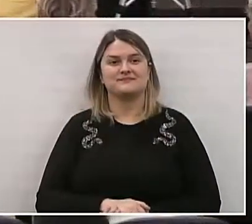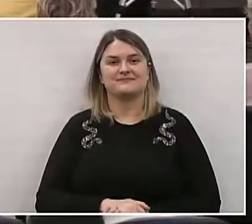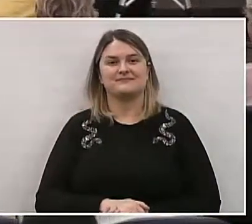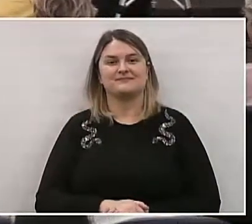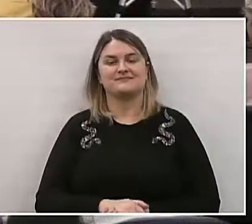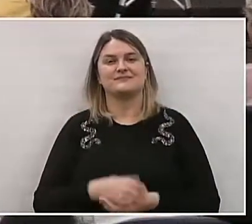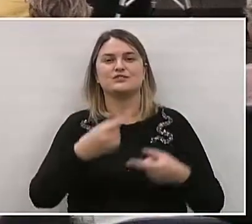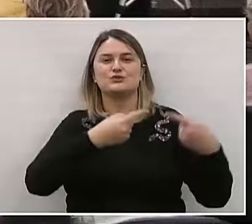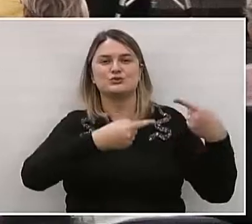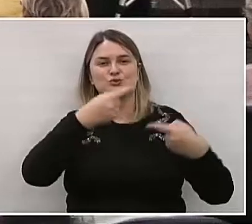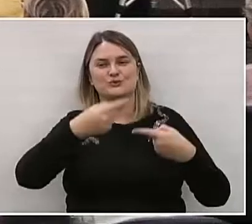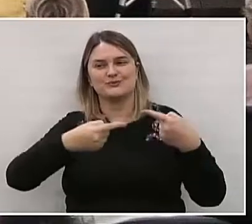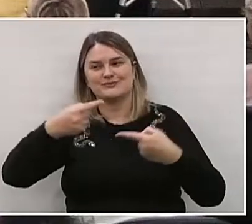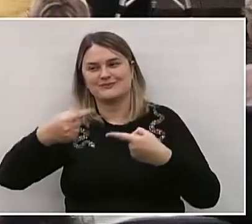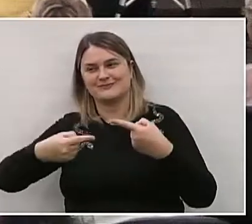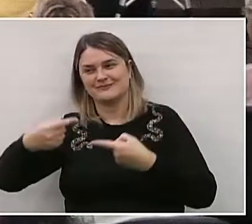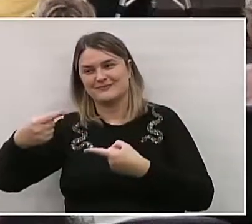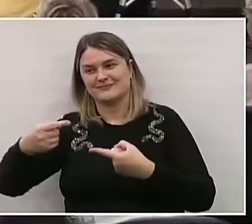Em discussão.